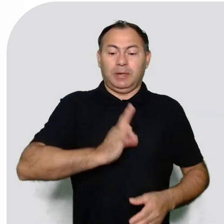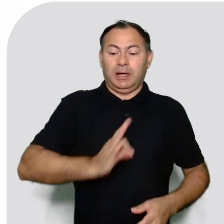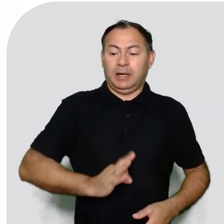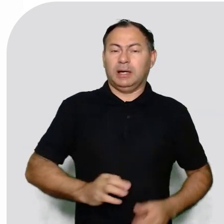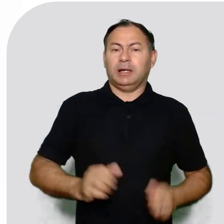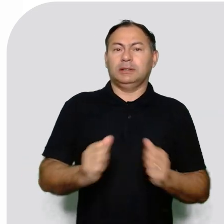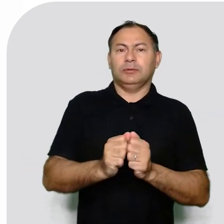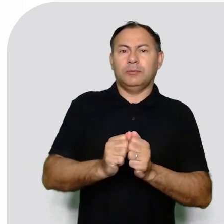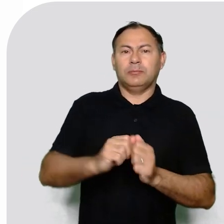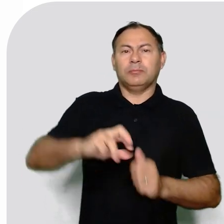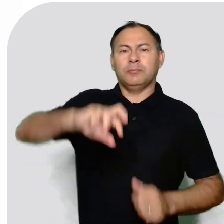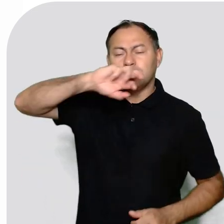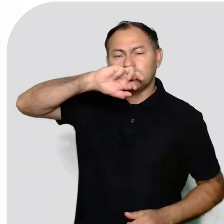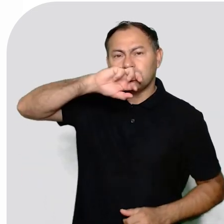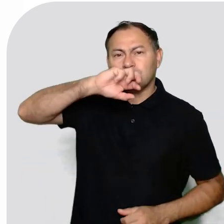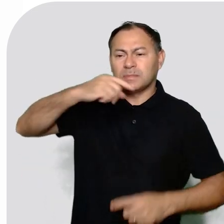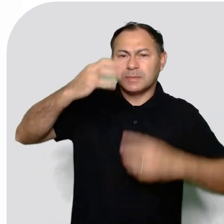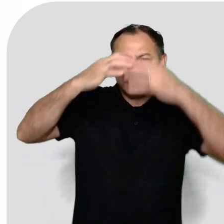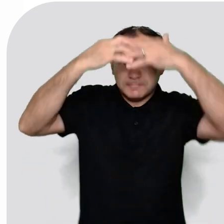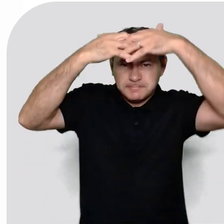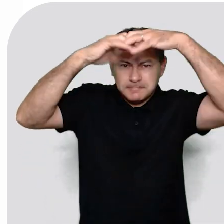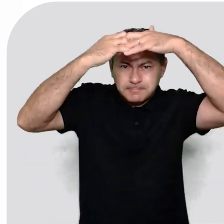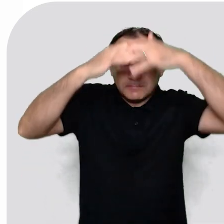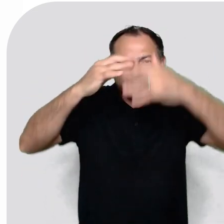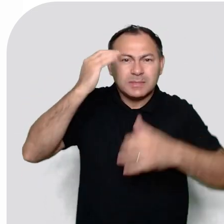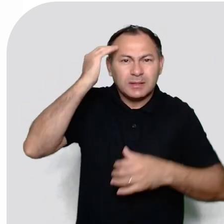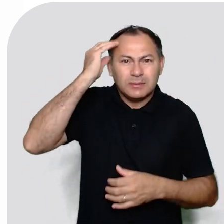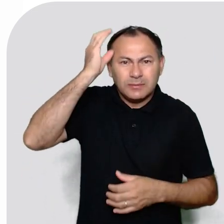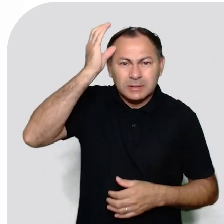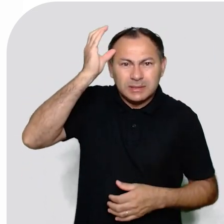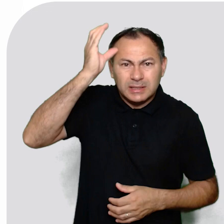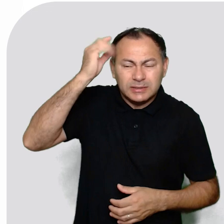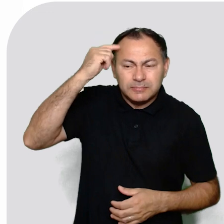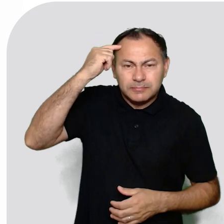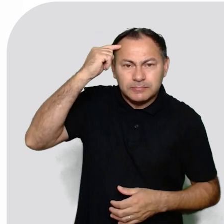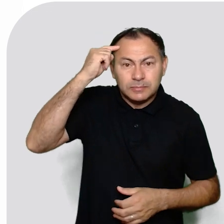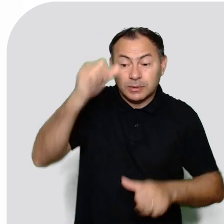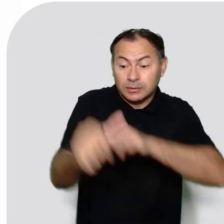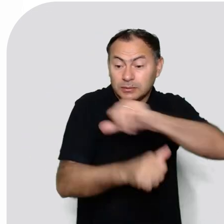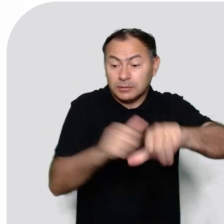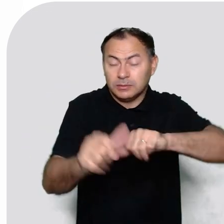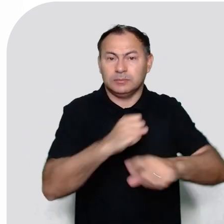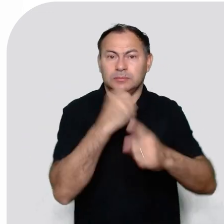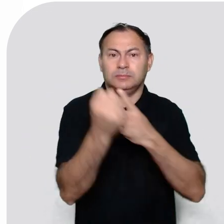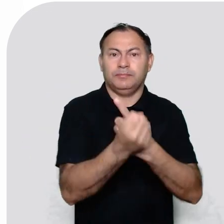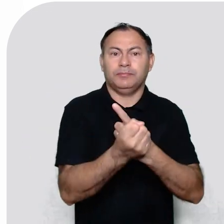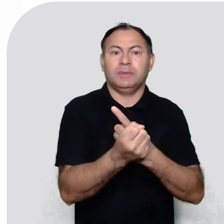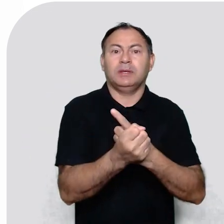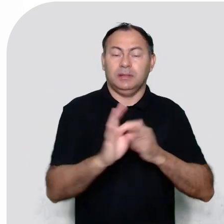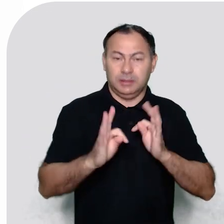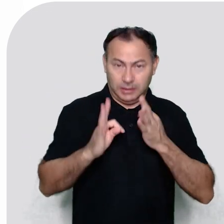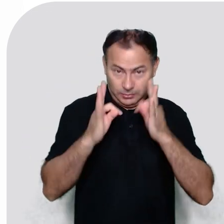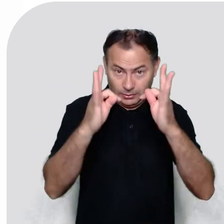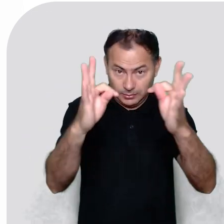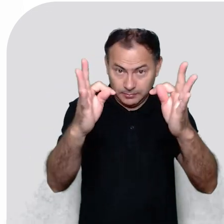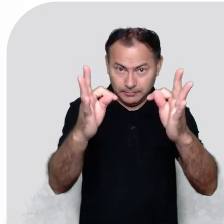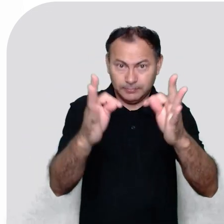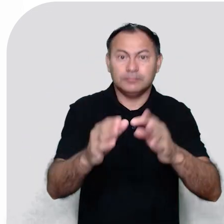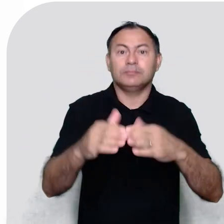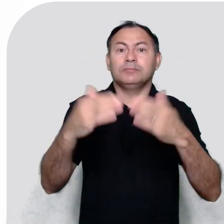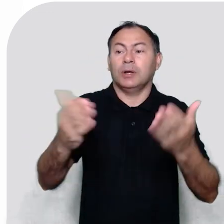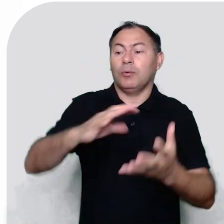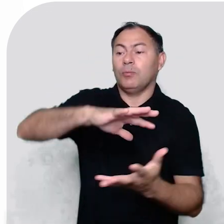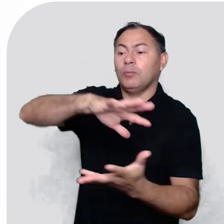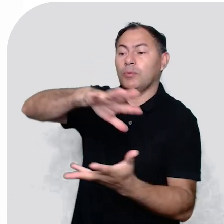sobre a temática cultural, conscientes das grandes transformações sociais e tecnológicas pelas